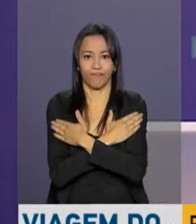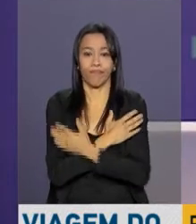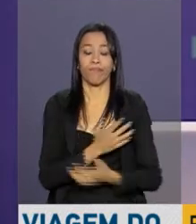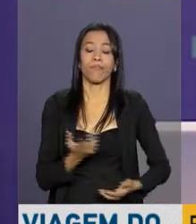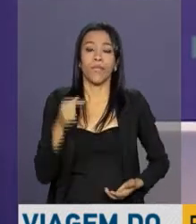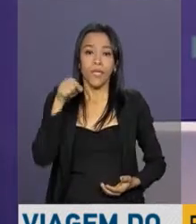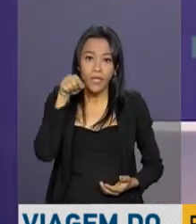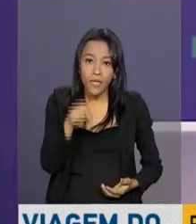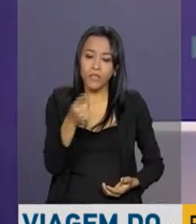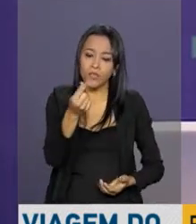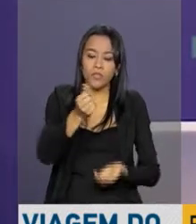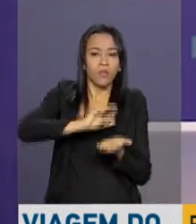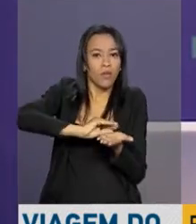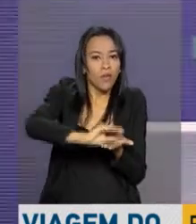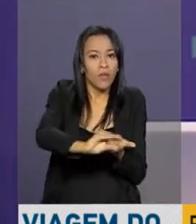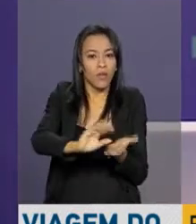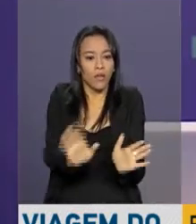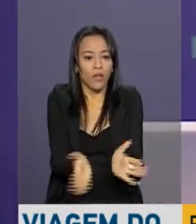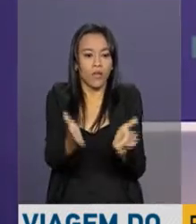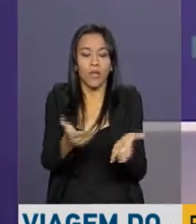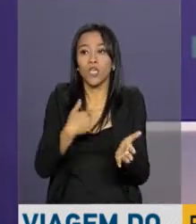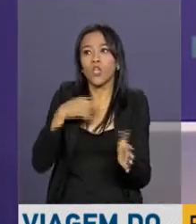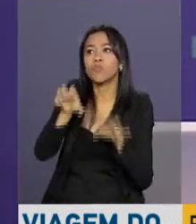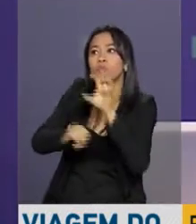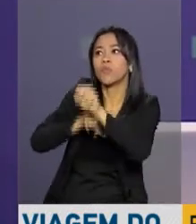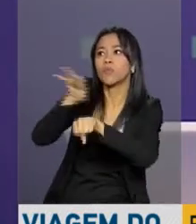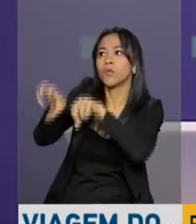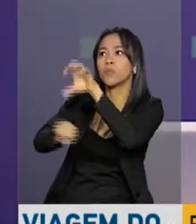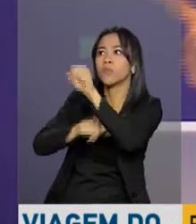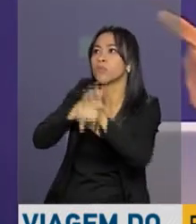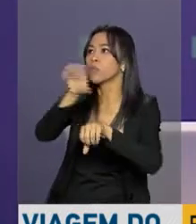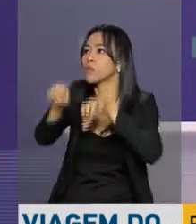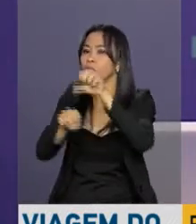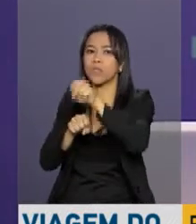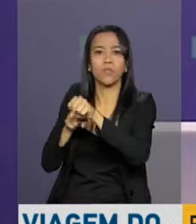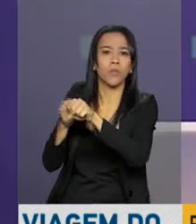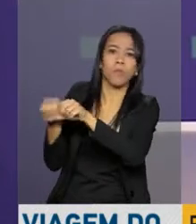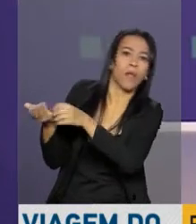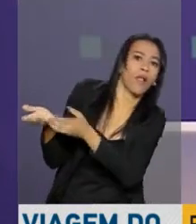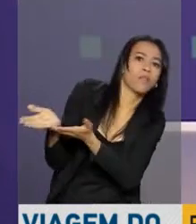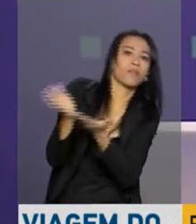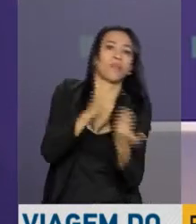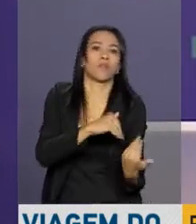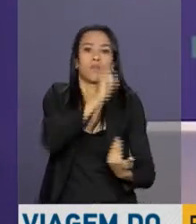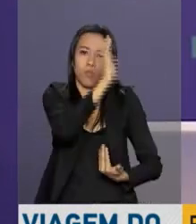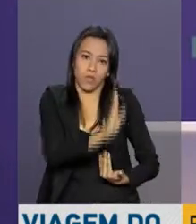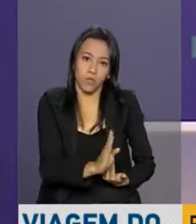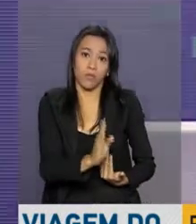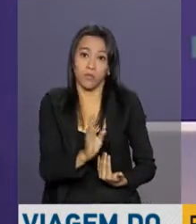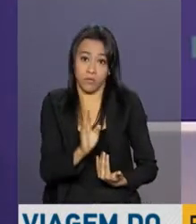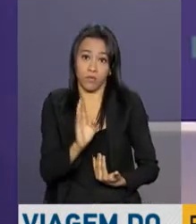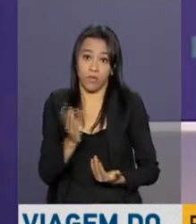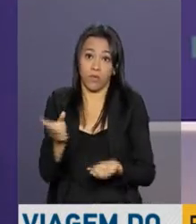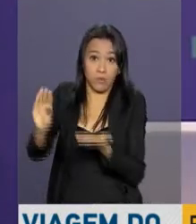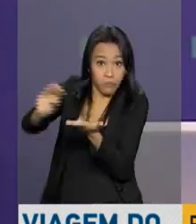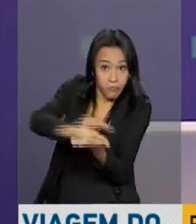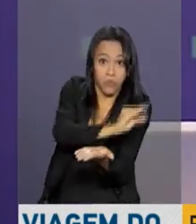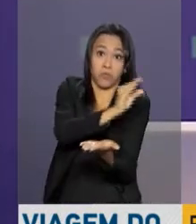investimentos que fazemos, o que pleiteamos, o que queremos levar da China para o Brasil, têm uma função